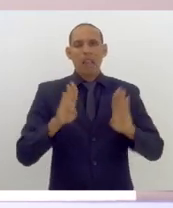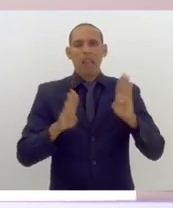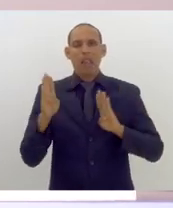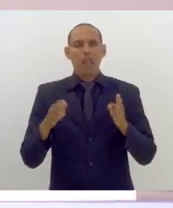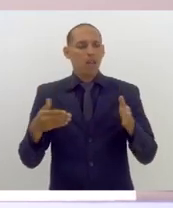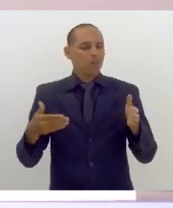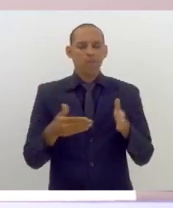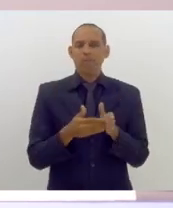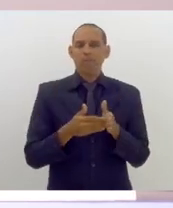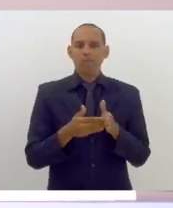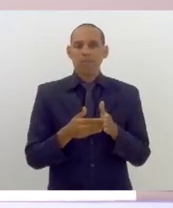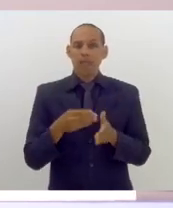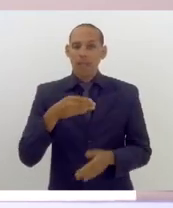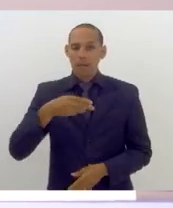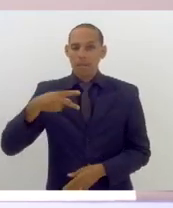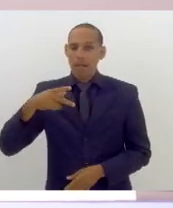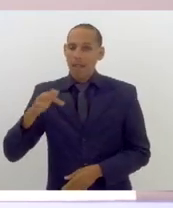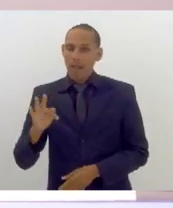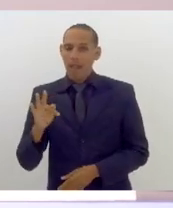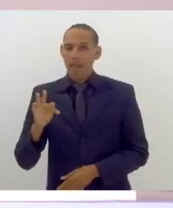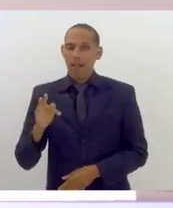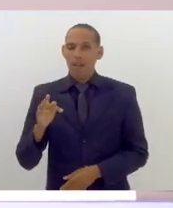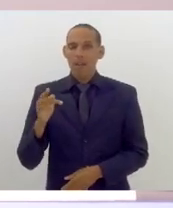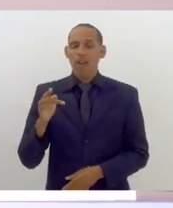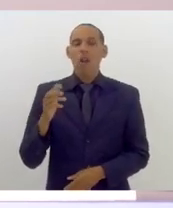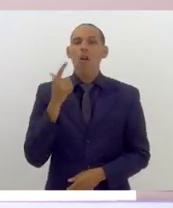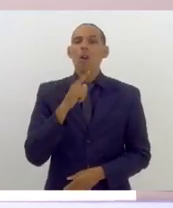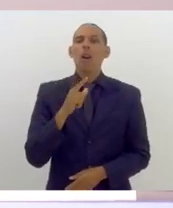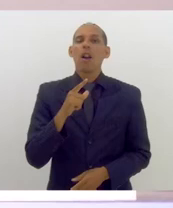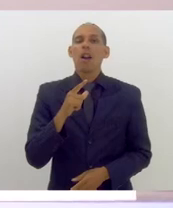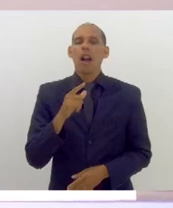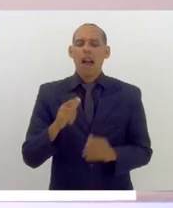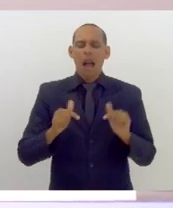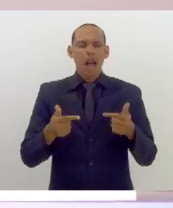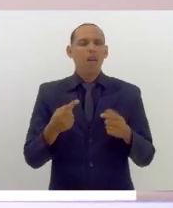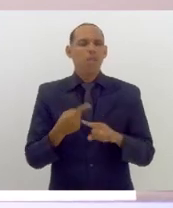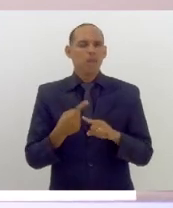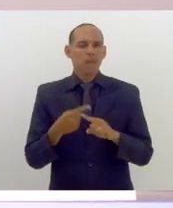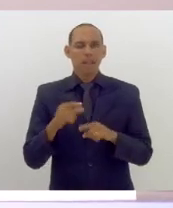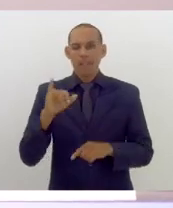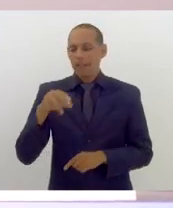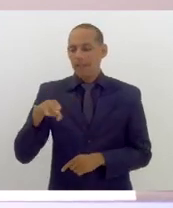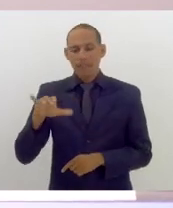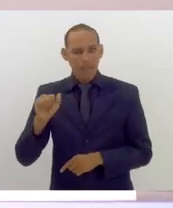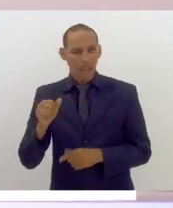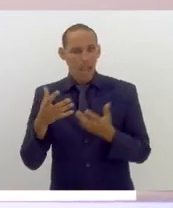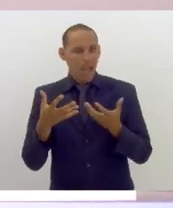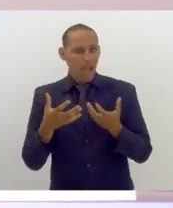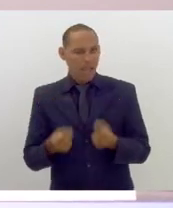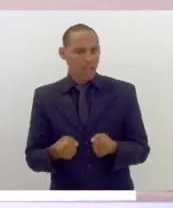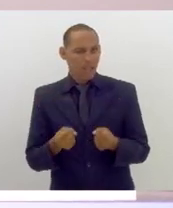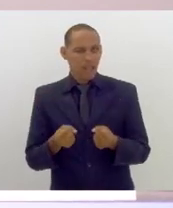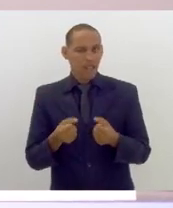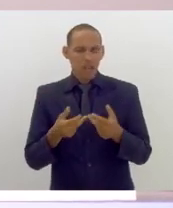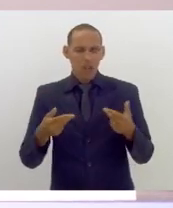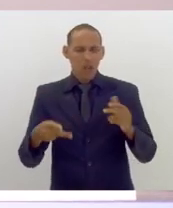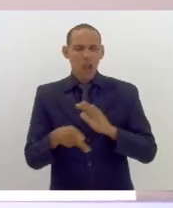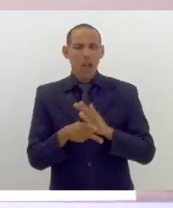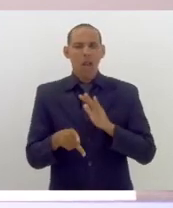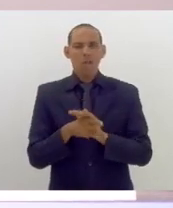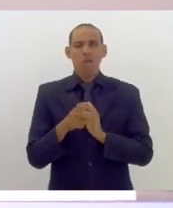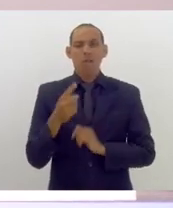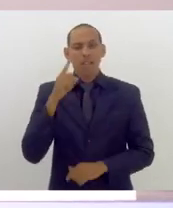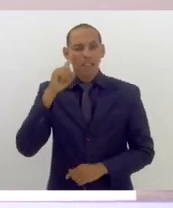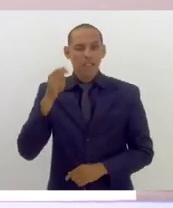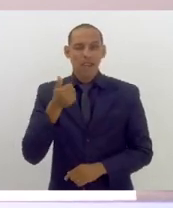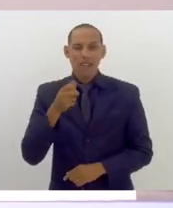ação do Ministério Público Federal se deu após o Inea se negar a catar as recomendações expedidas no dia 15 de